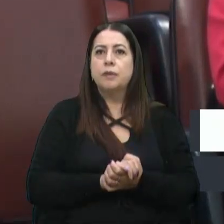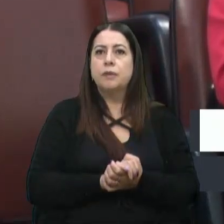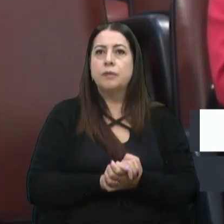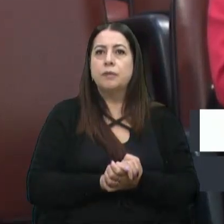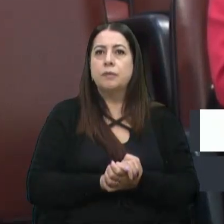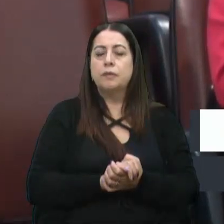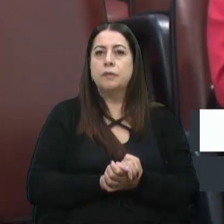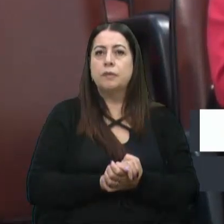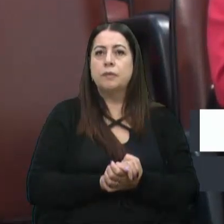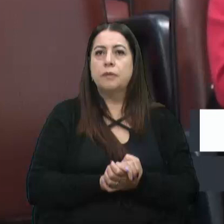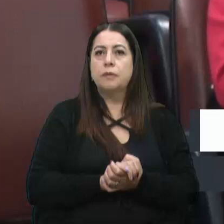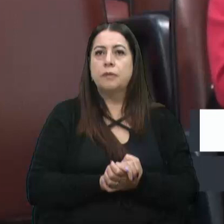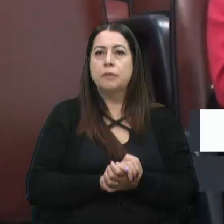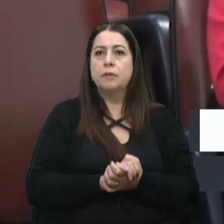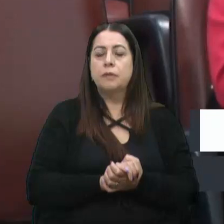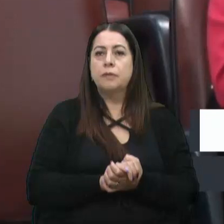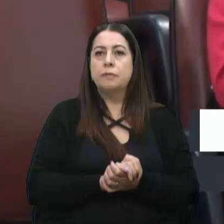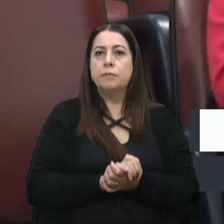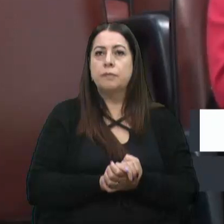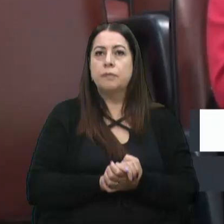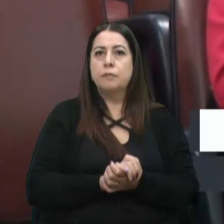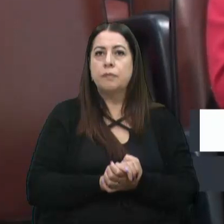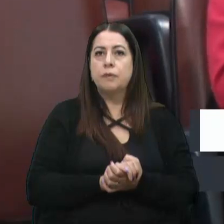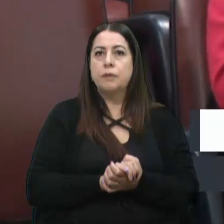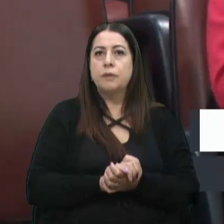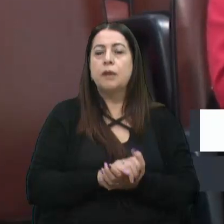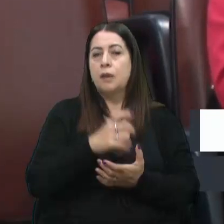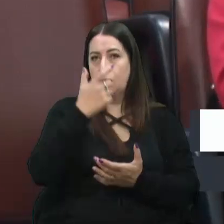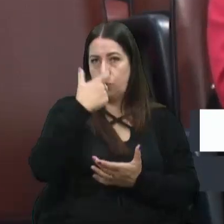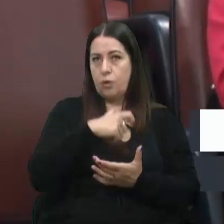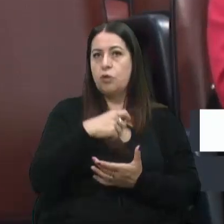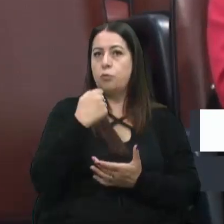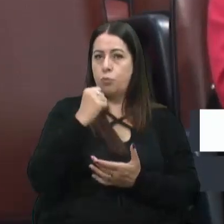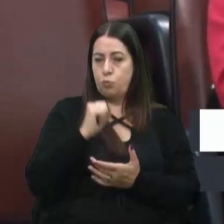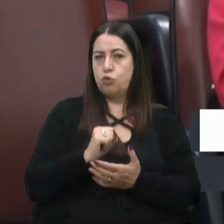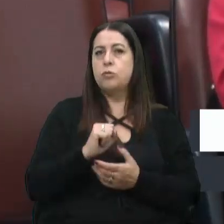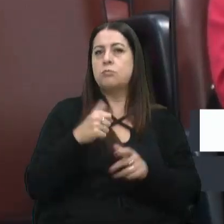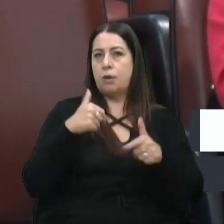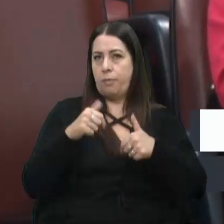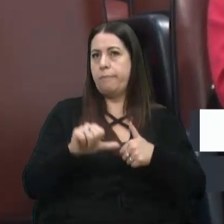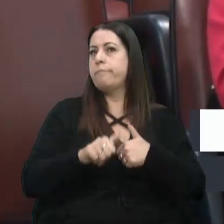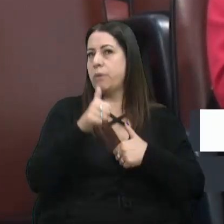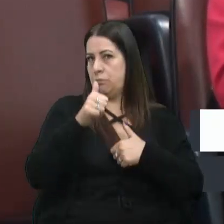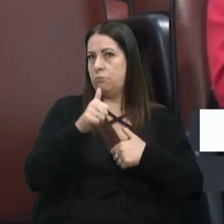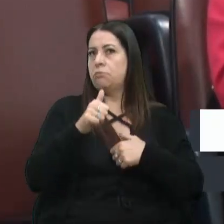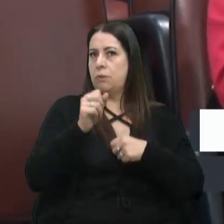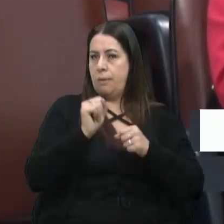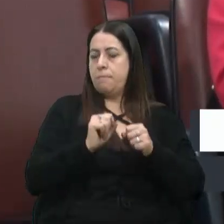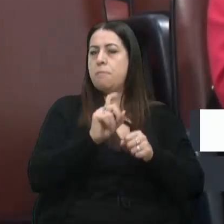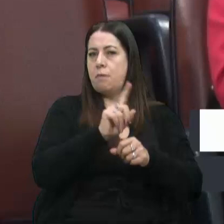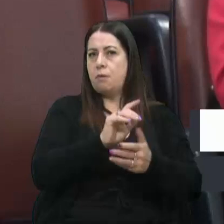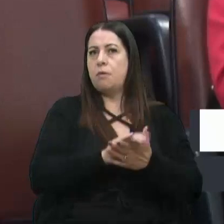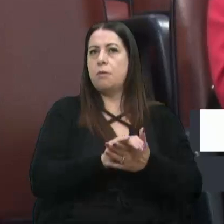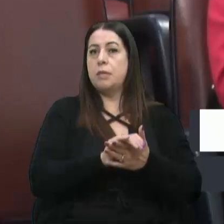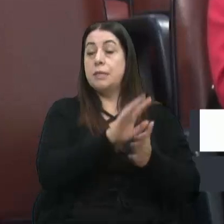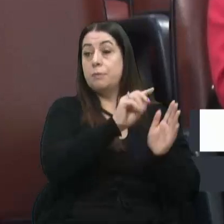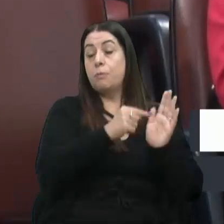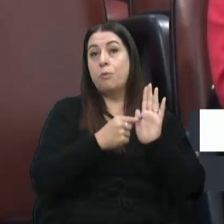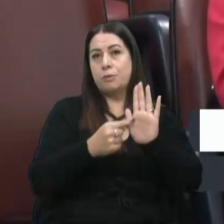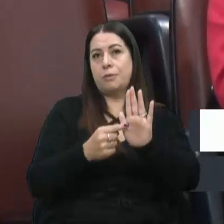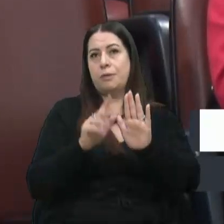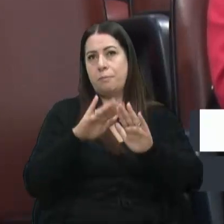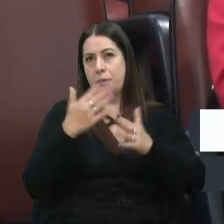Acho que deveria trabalhar melhor para que nós possamos trazer